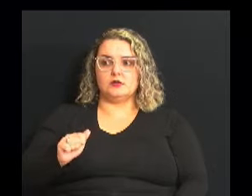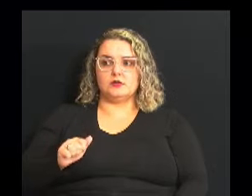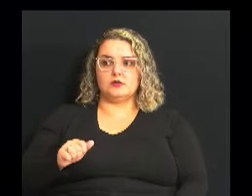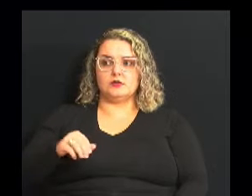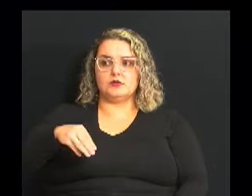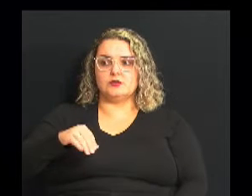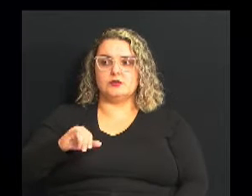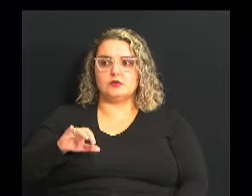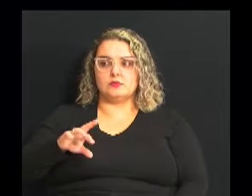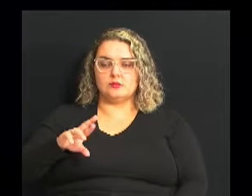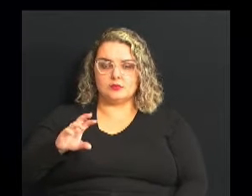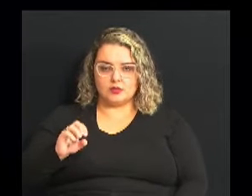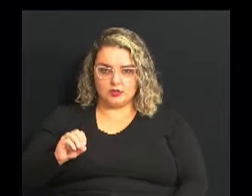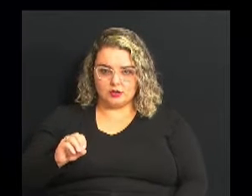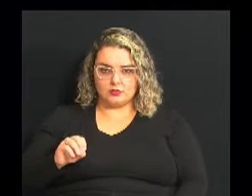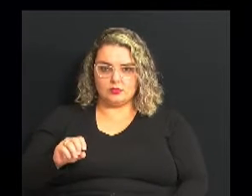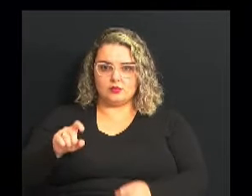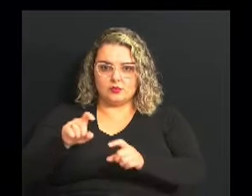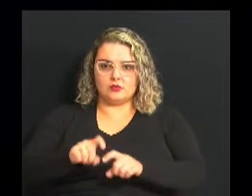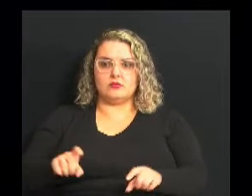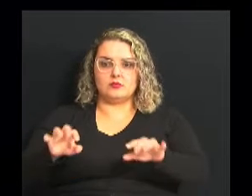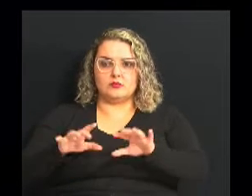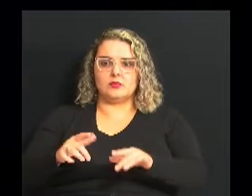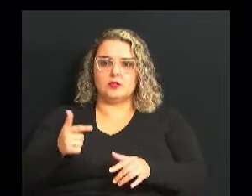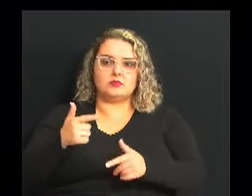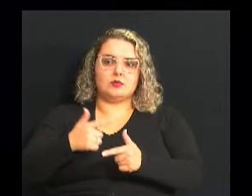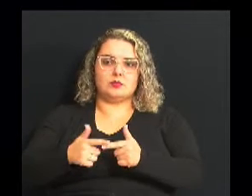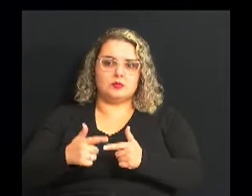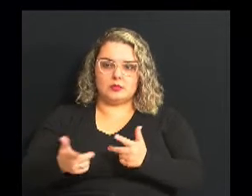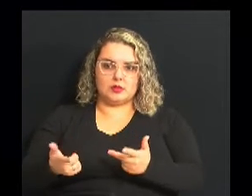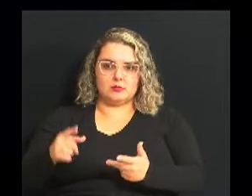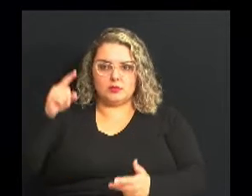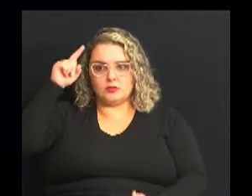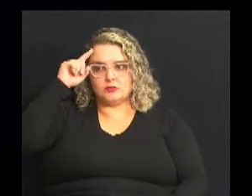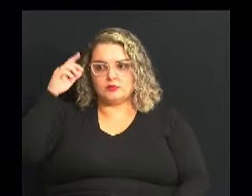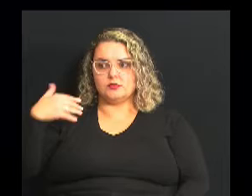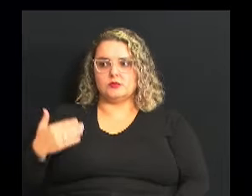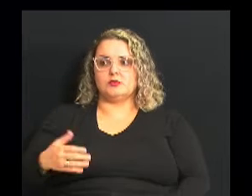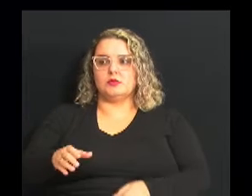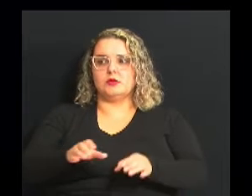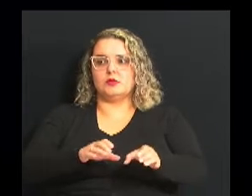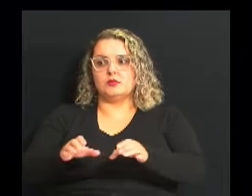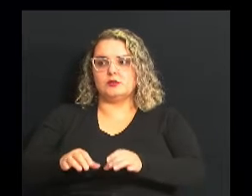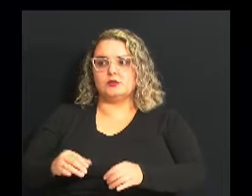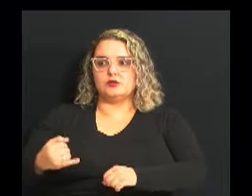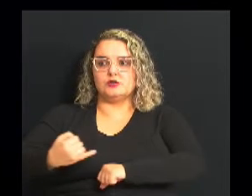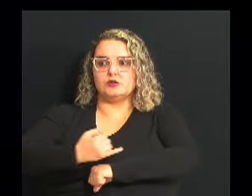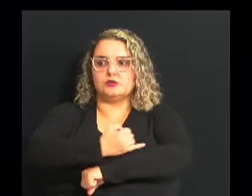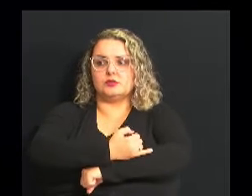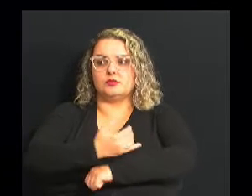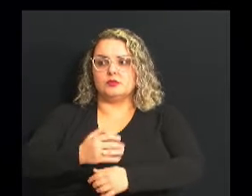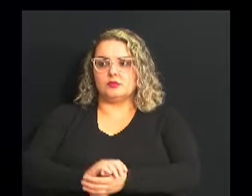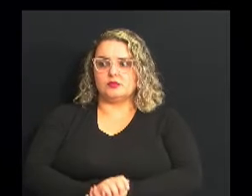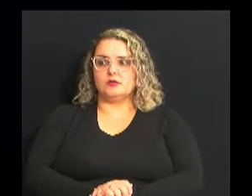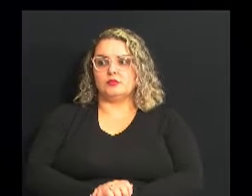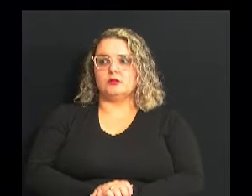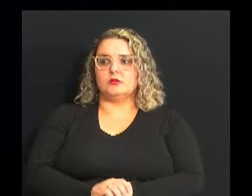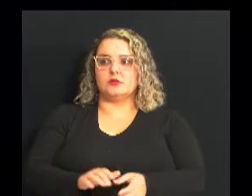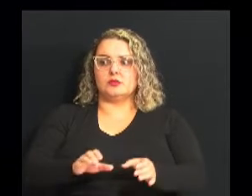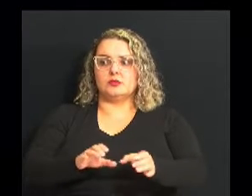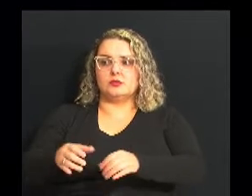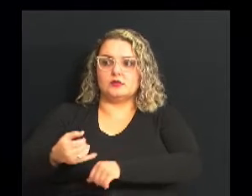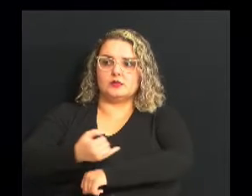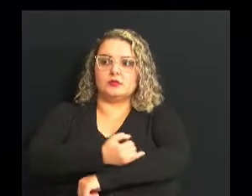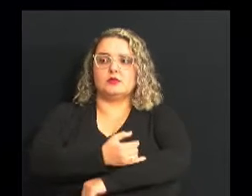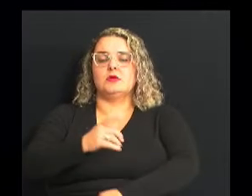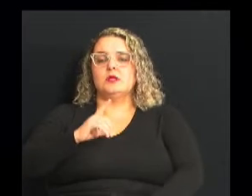transtorno nenhum, né. Falando um pouco agora da Coordenadoria de Infraestrutura, a Coordenadoria de Infraestrutura, ela